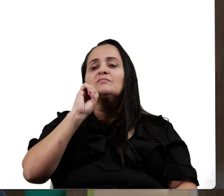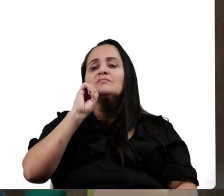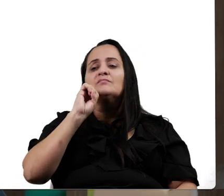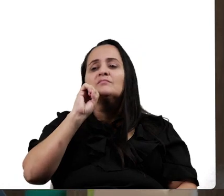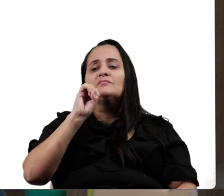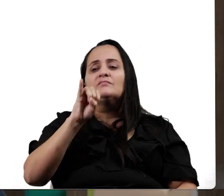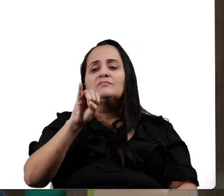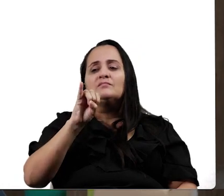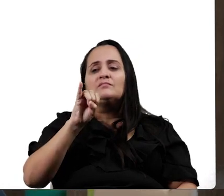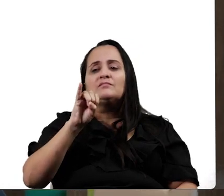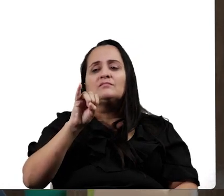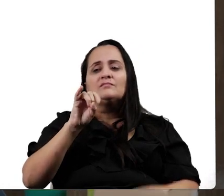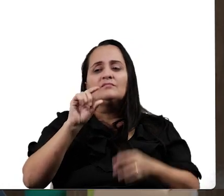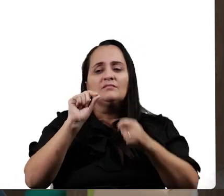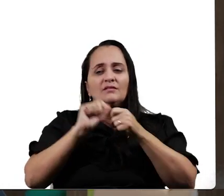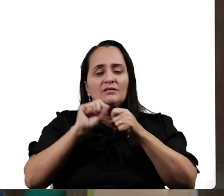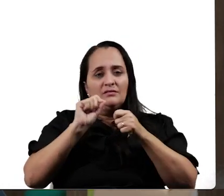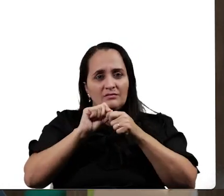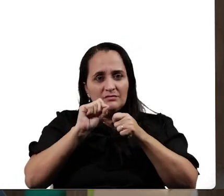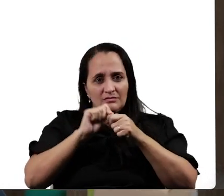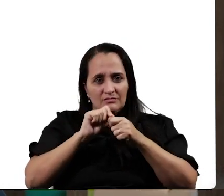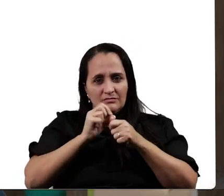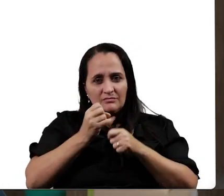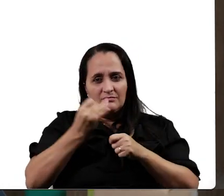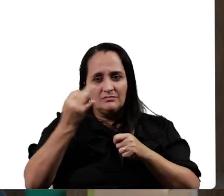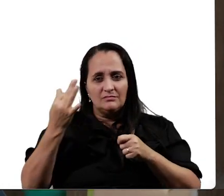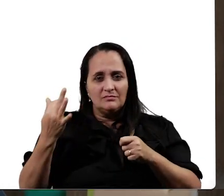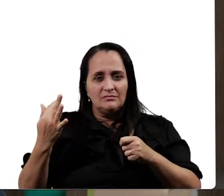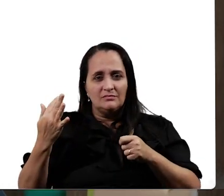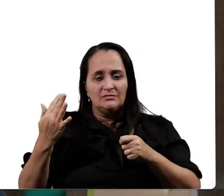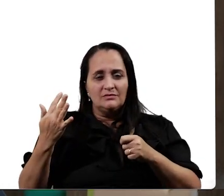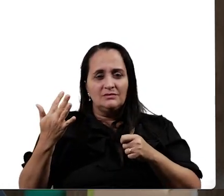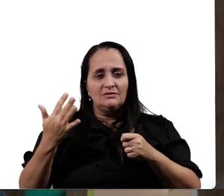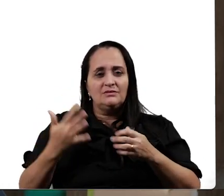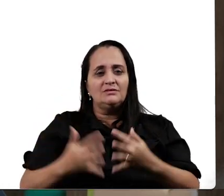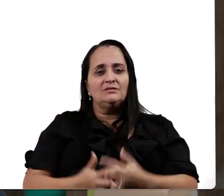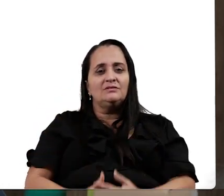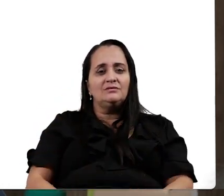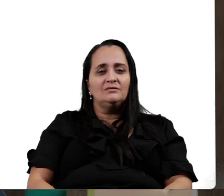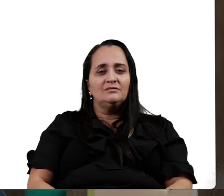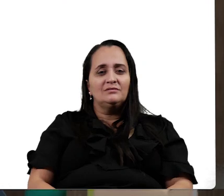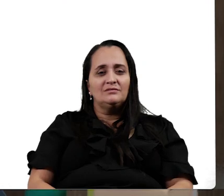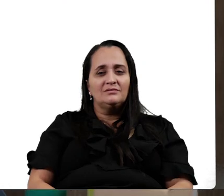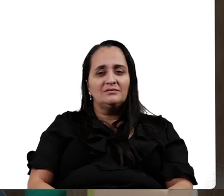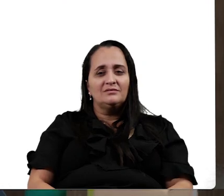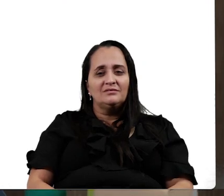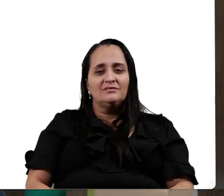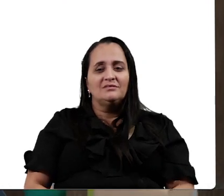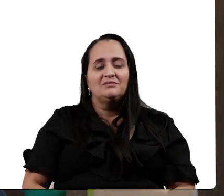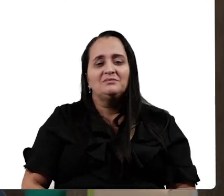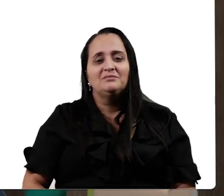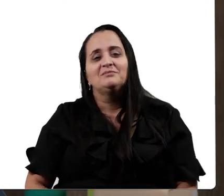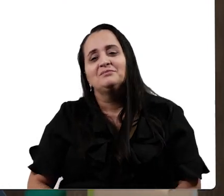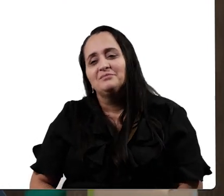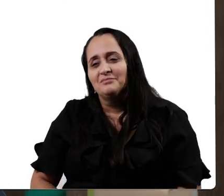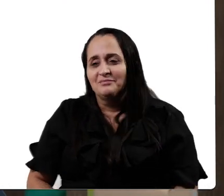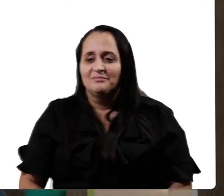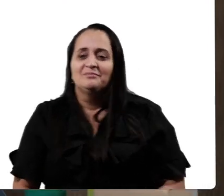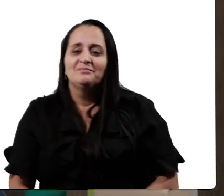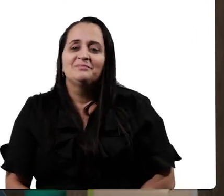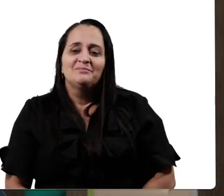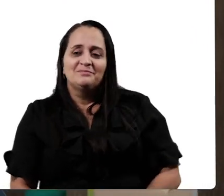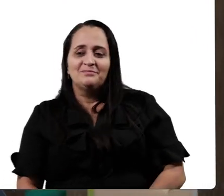fizéssemos aqui nos palitinhos vocês acham que dariam certo vamos fazer uma outra continha Ah vamos pegar os nossos